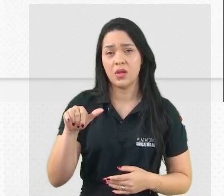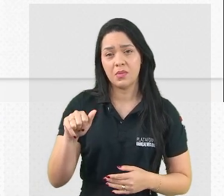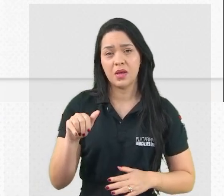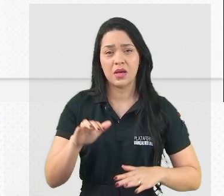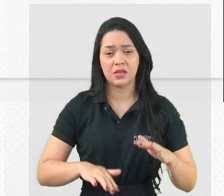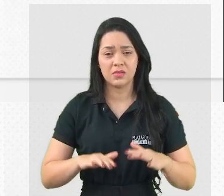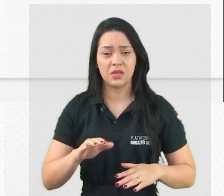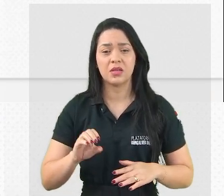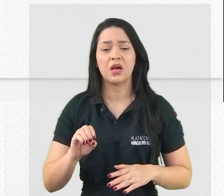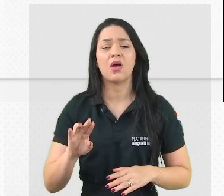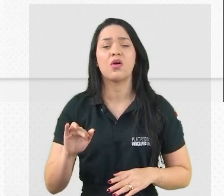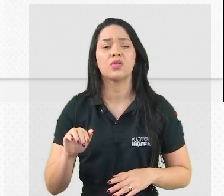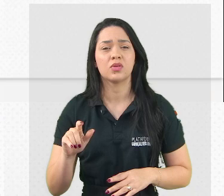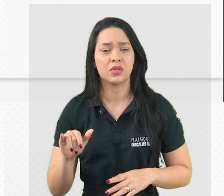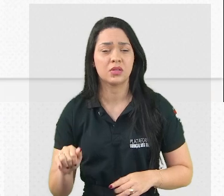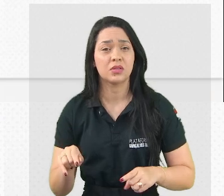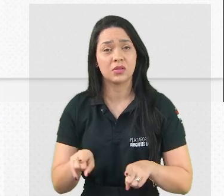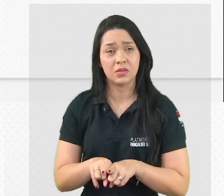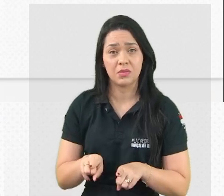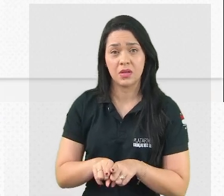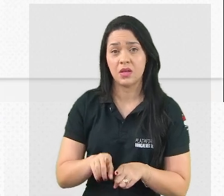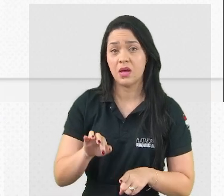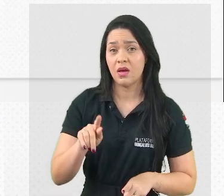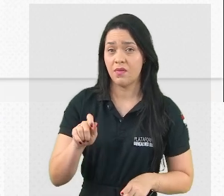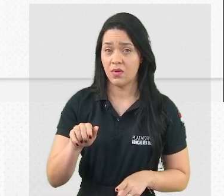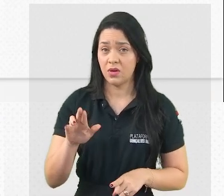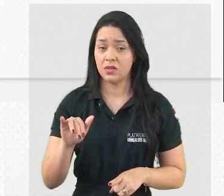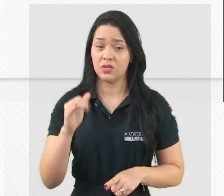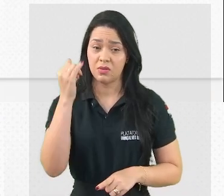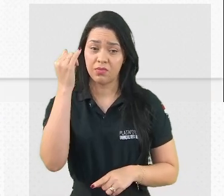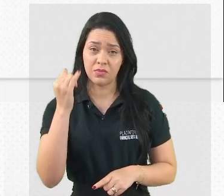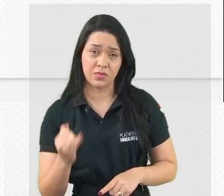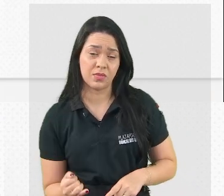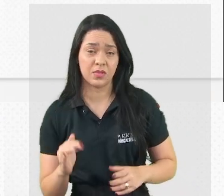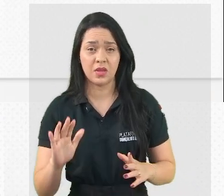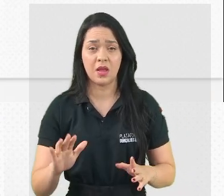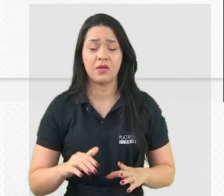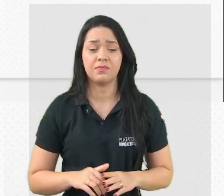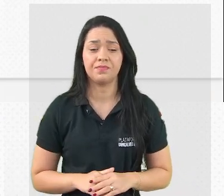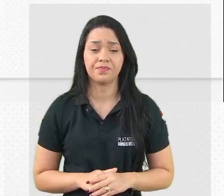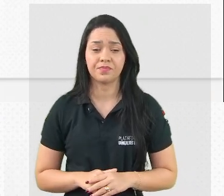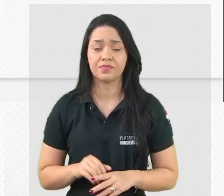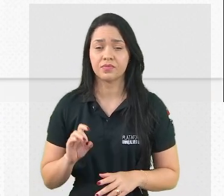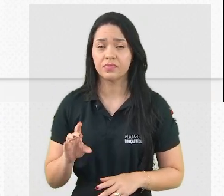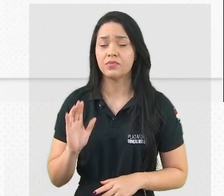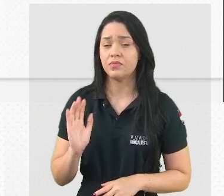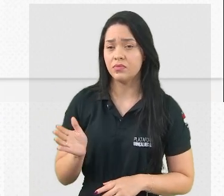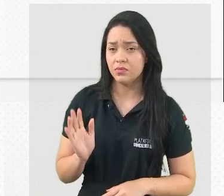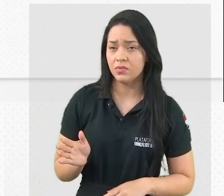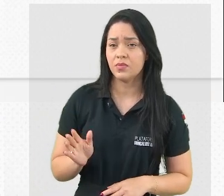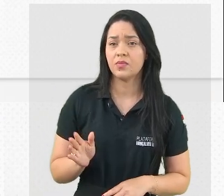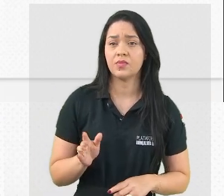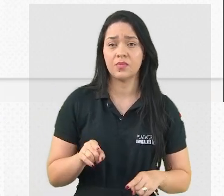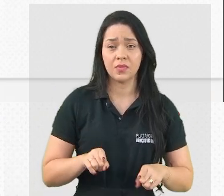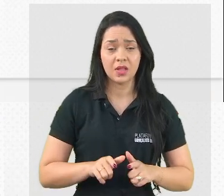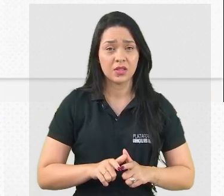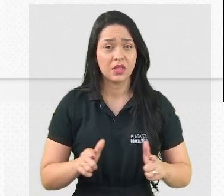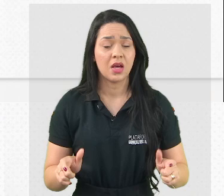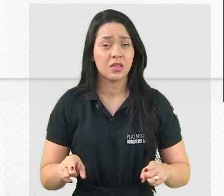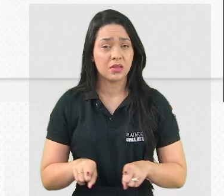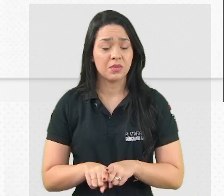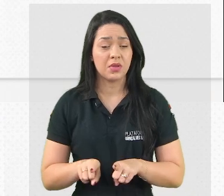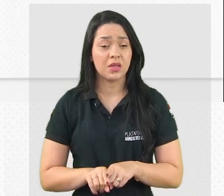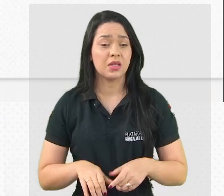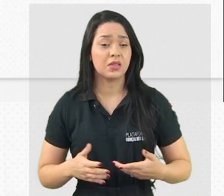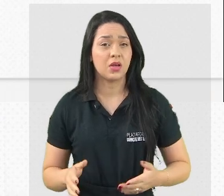a ortorexia, a vigorexia, a anorexia já fica um pouco mais na cara, a vigorexia é só quando ela já está extremamente exagerada.